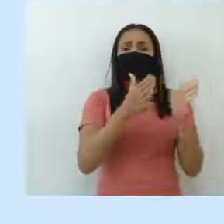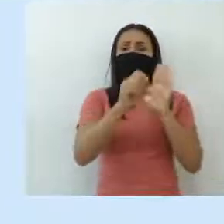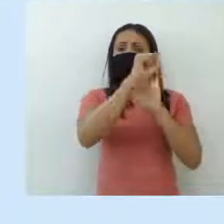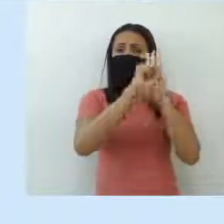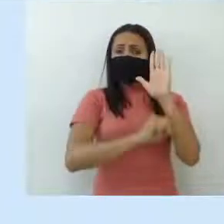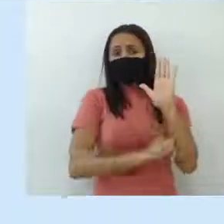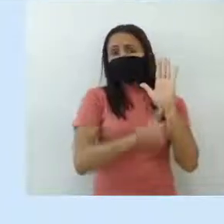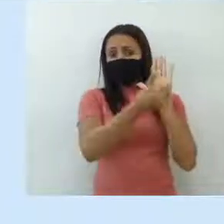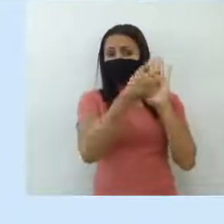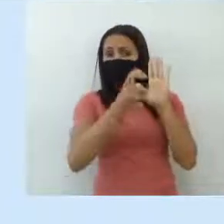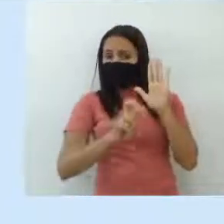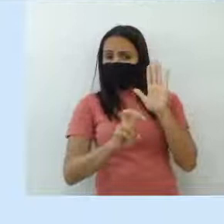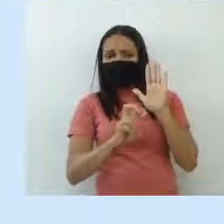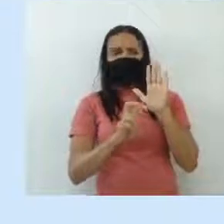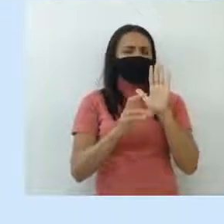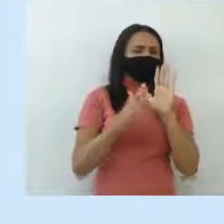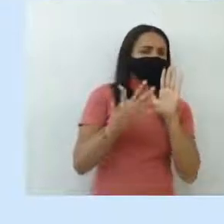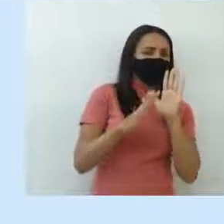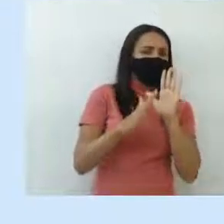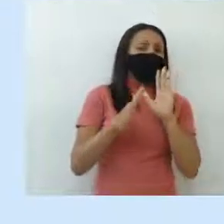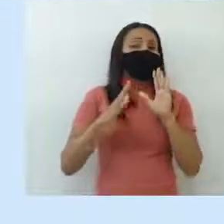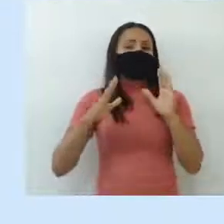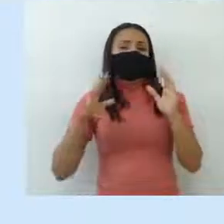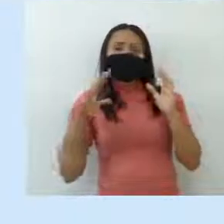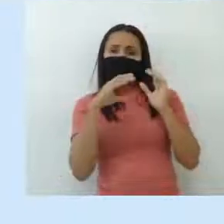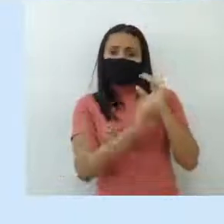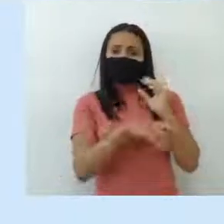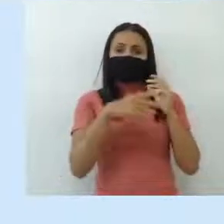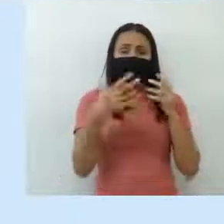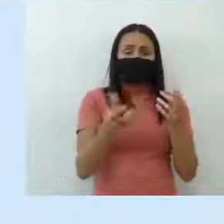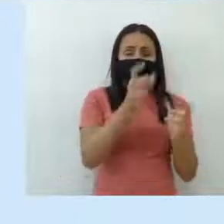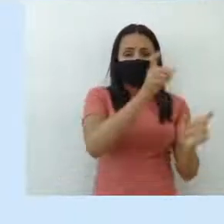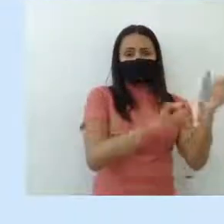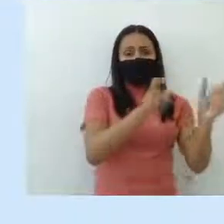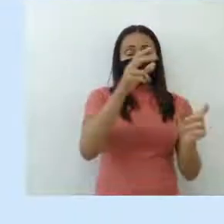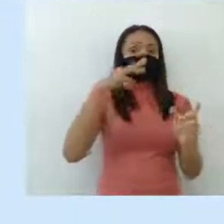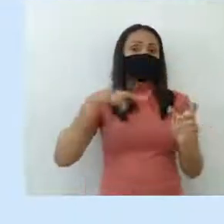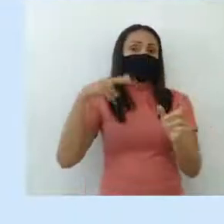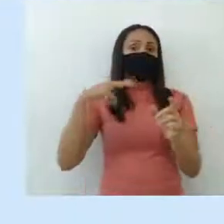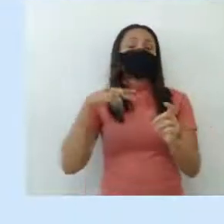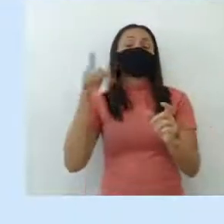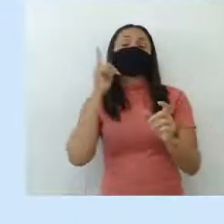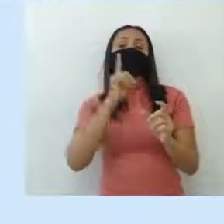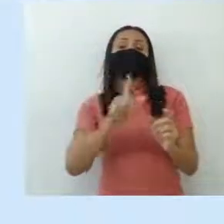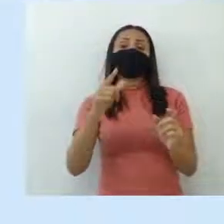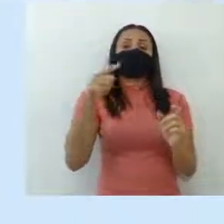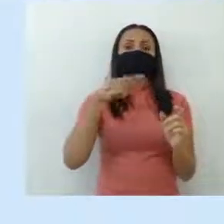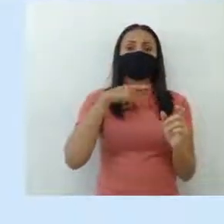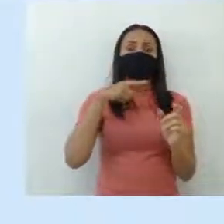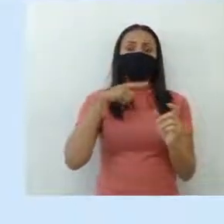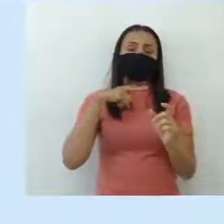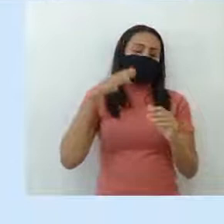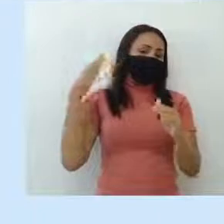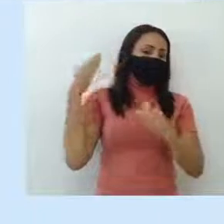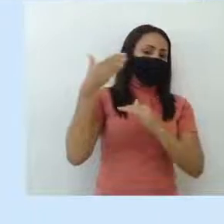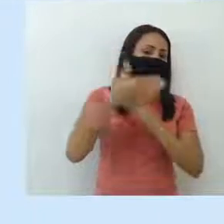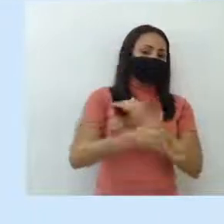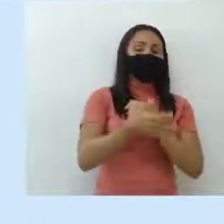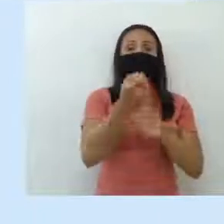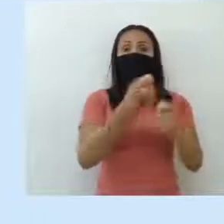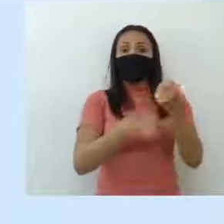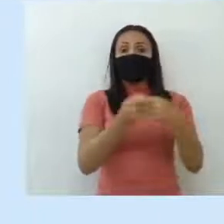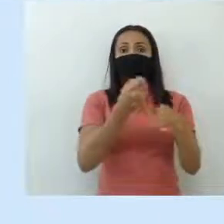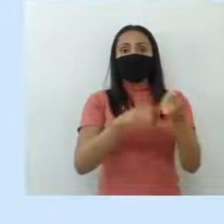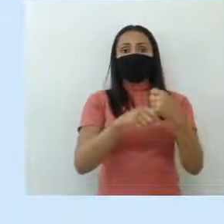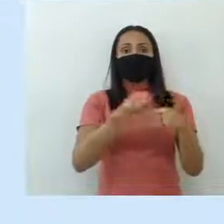século XV, rapidamente os portugueses conseguiram ter acesso ao comércio de